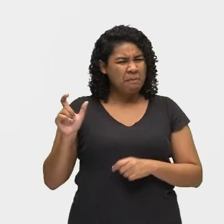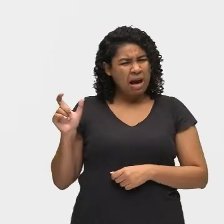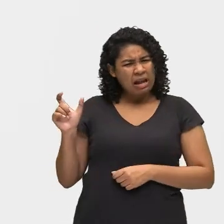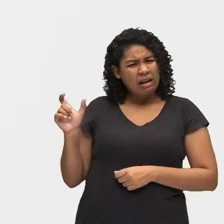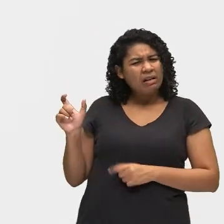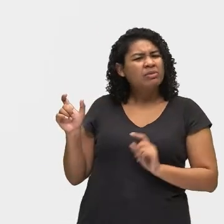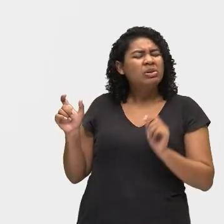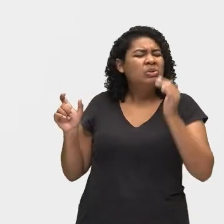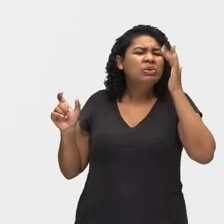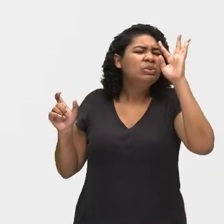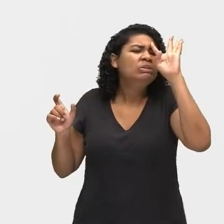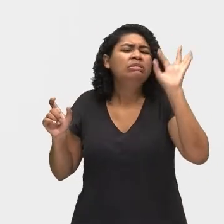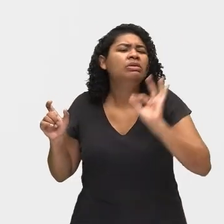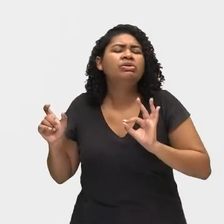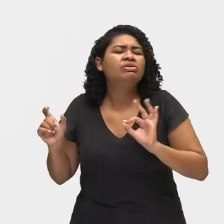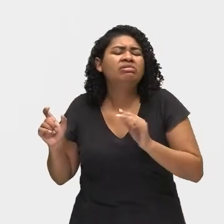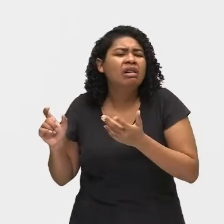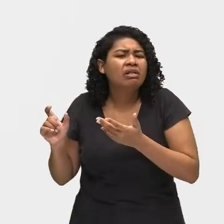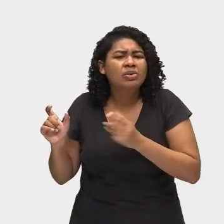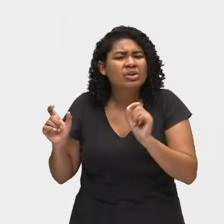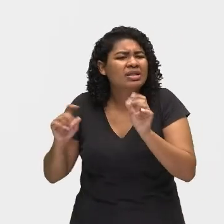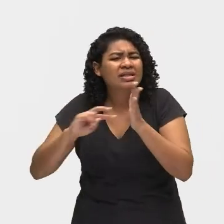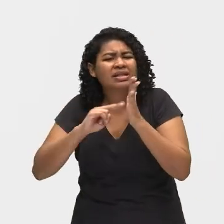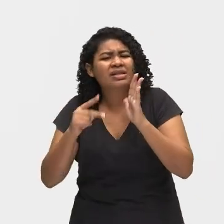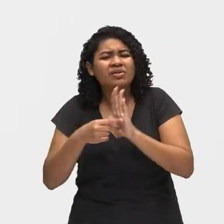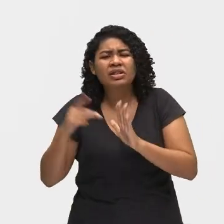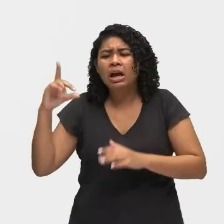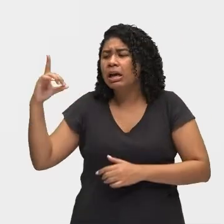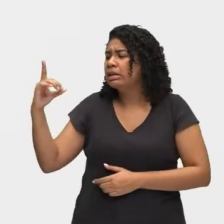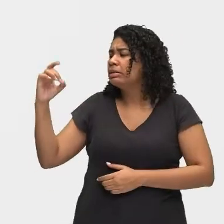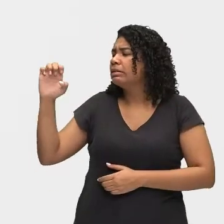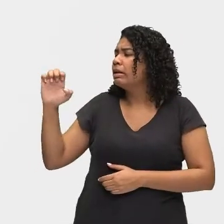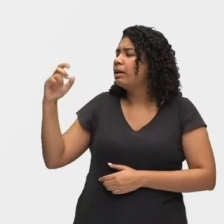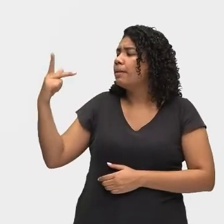não entendi. Então, o que significa